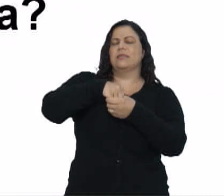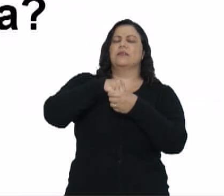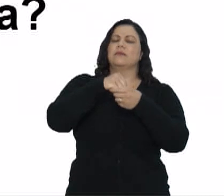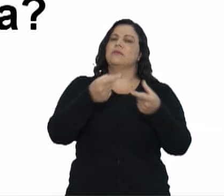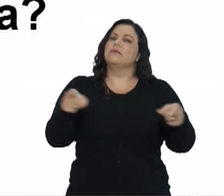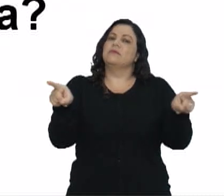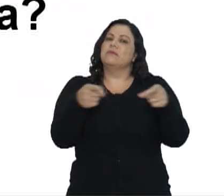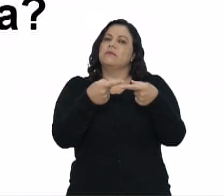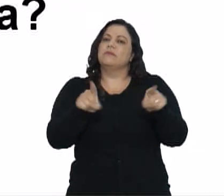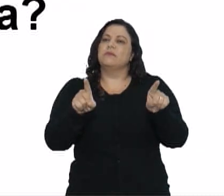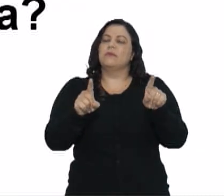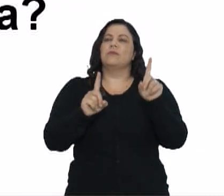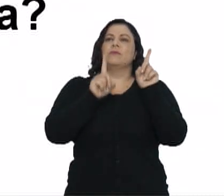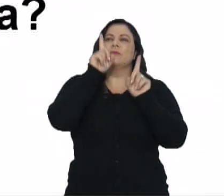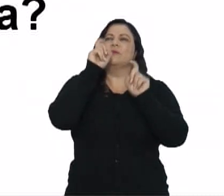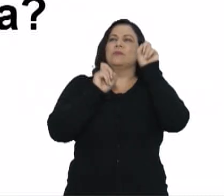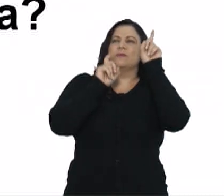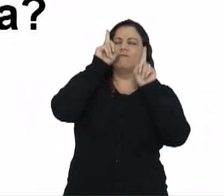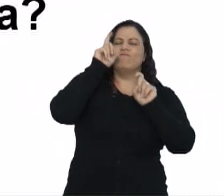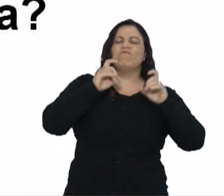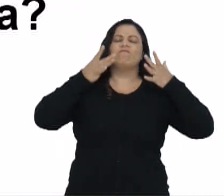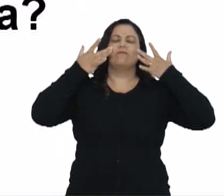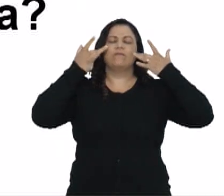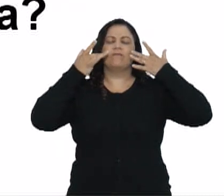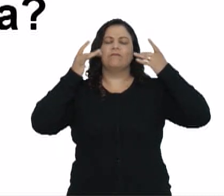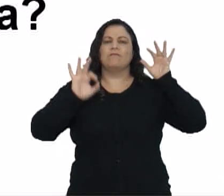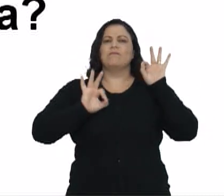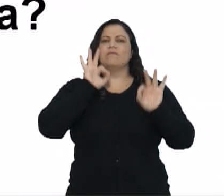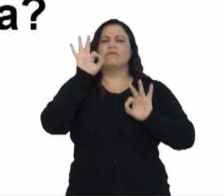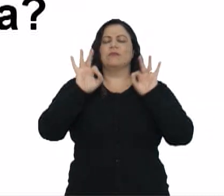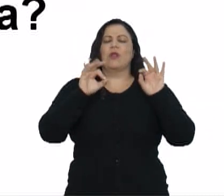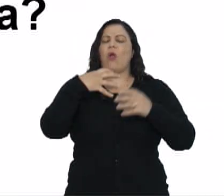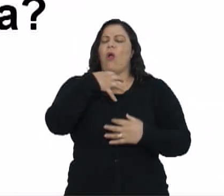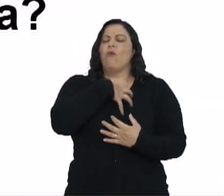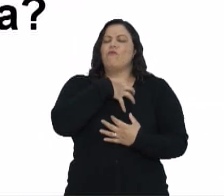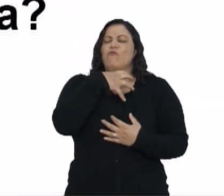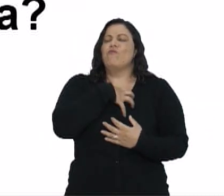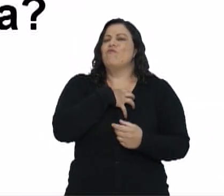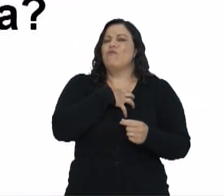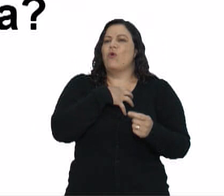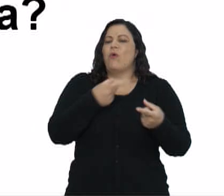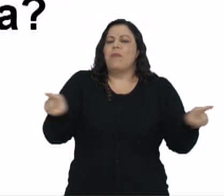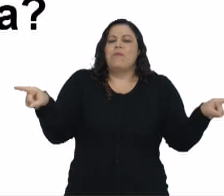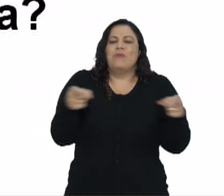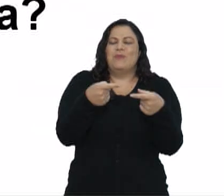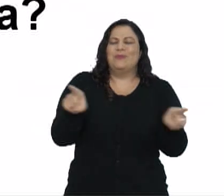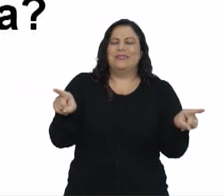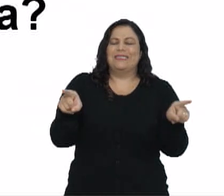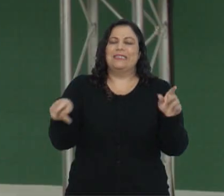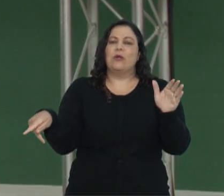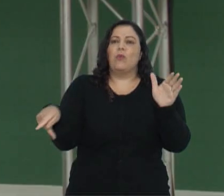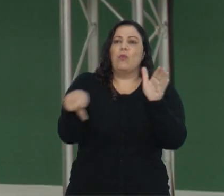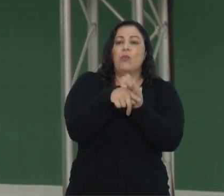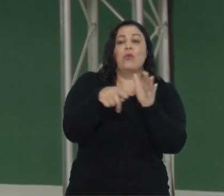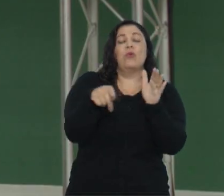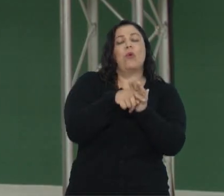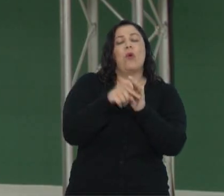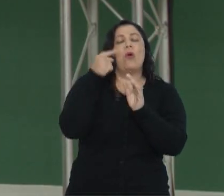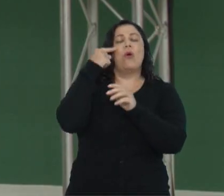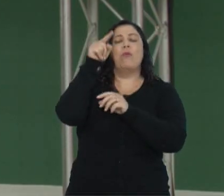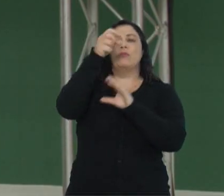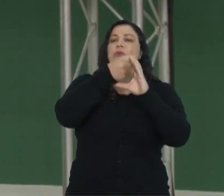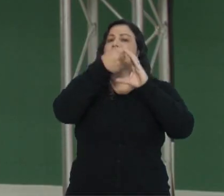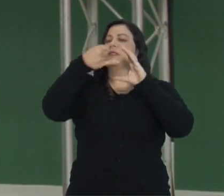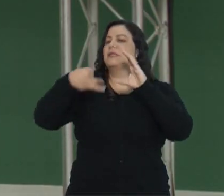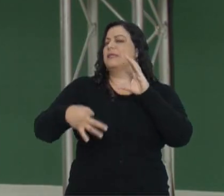e ornamentação. Qual a forma musical que mais enquadra nessa característica? O oratório ou a ópera, pessoal? O que mais